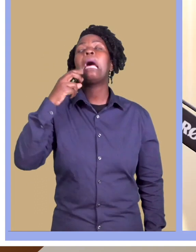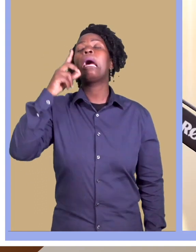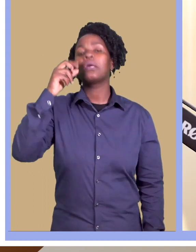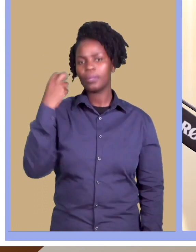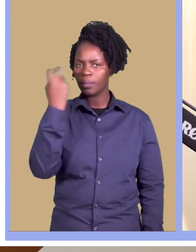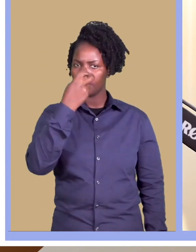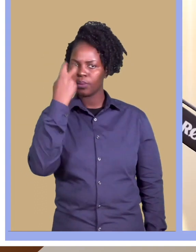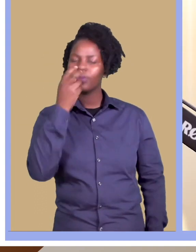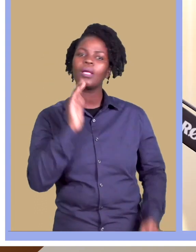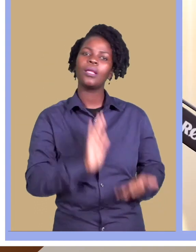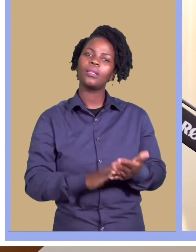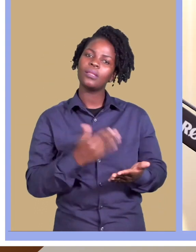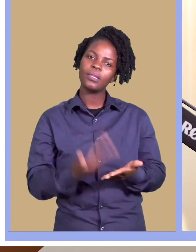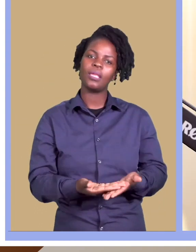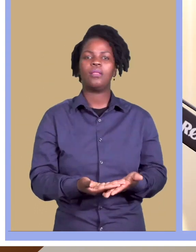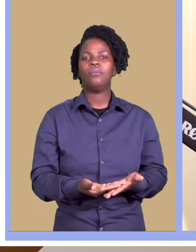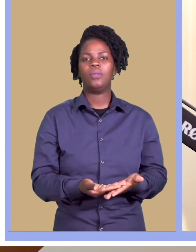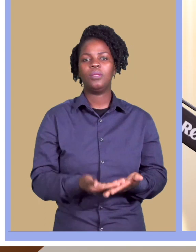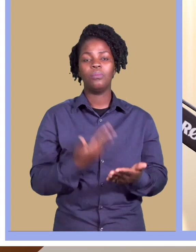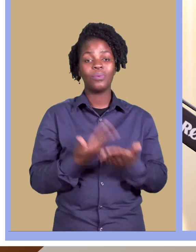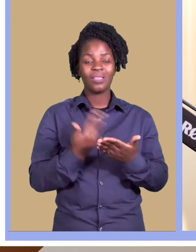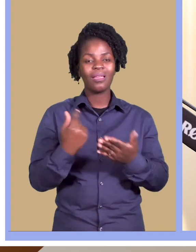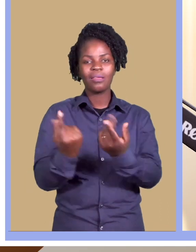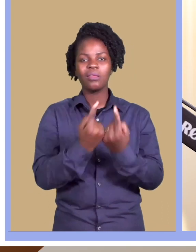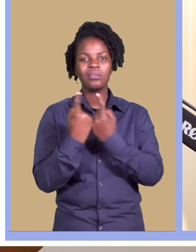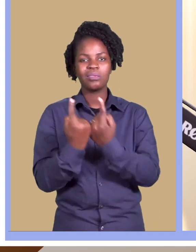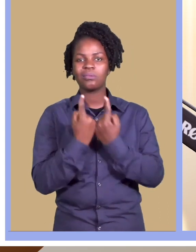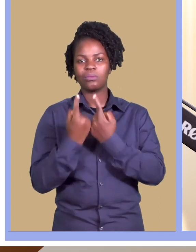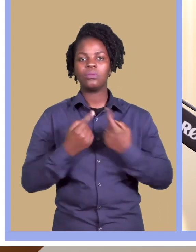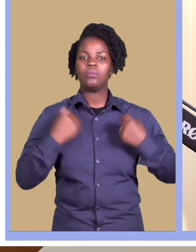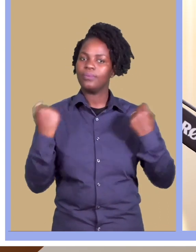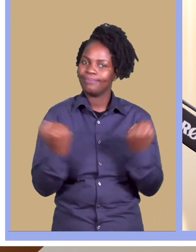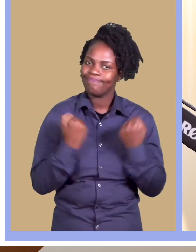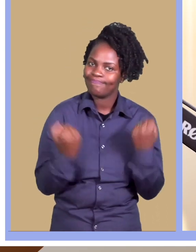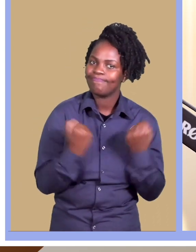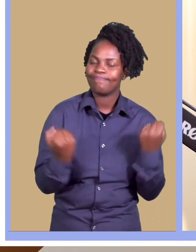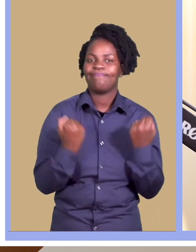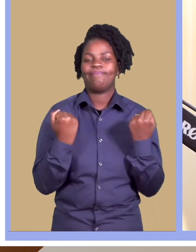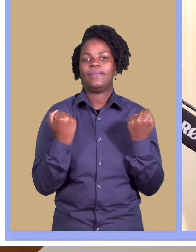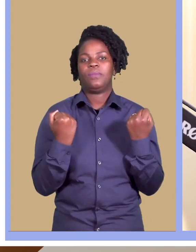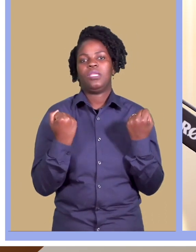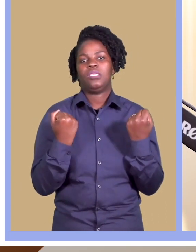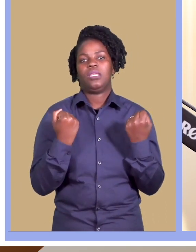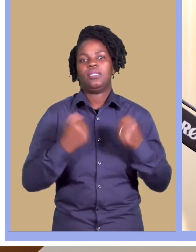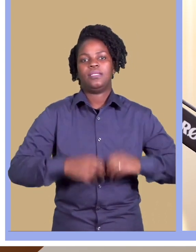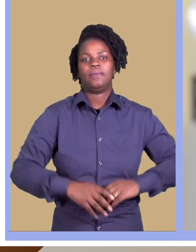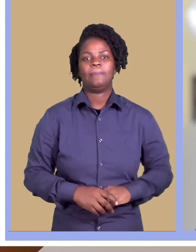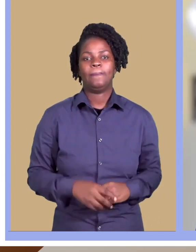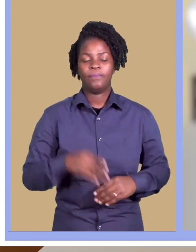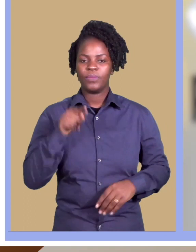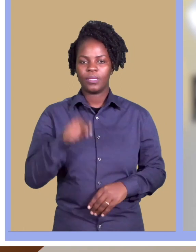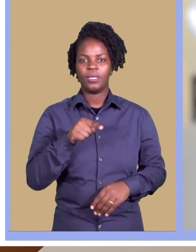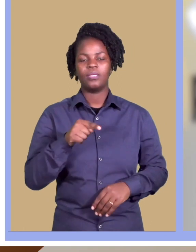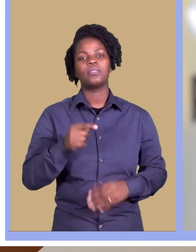aquelas pessoas conseguem participar e aceder aos mesmos serviços que as demais pessoas estão a aceder. Essa é a forma que nós vemos.